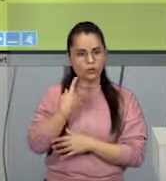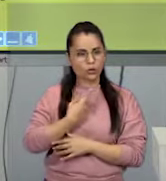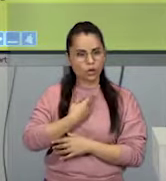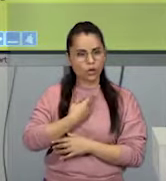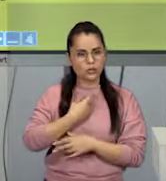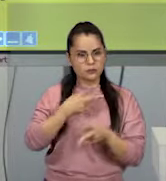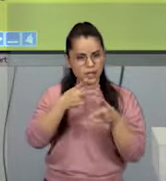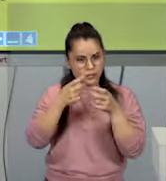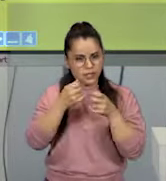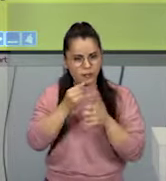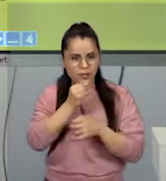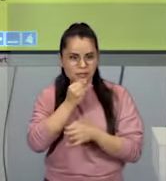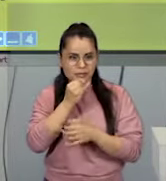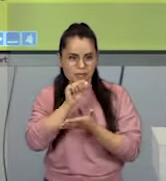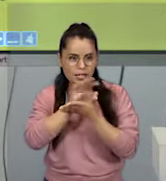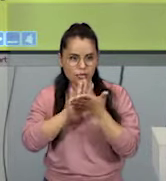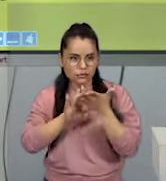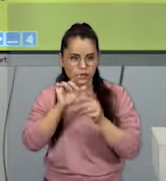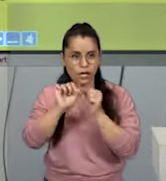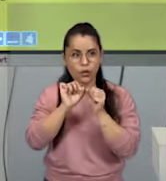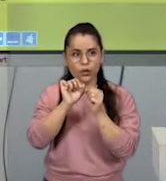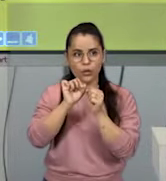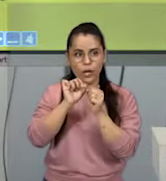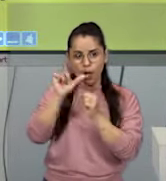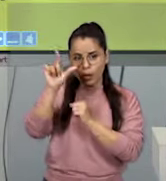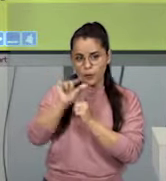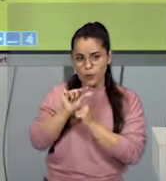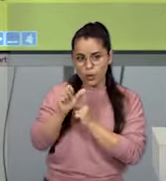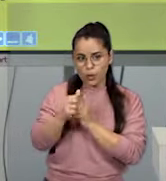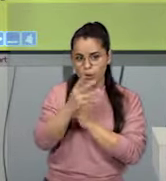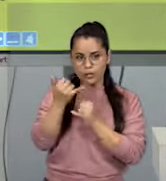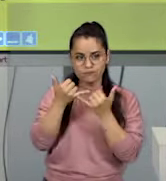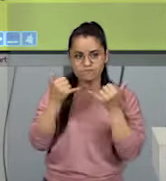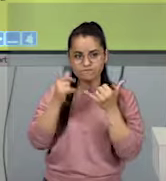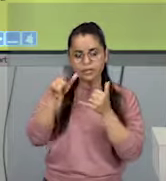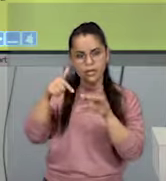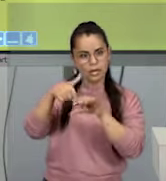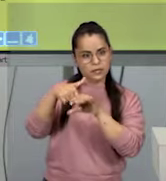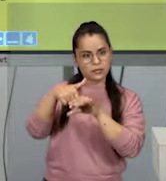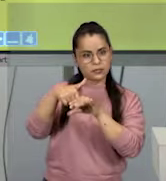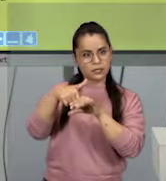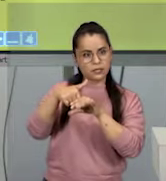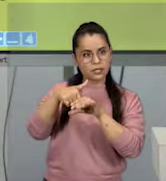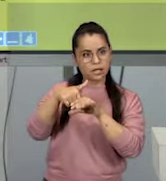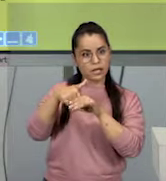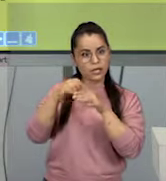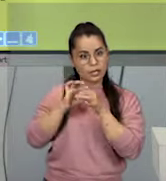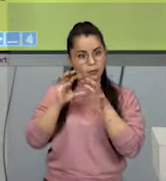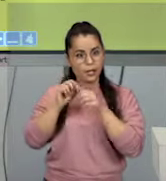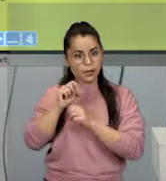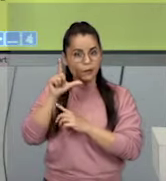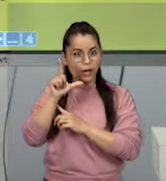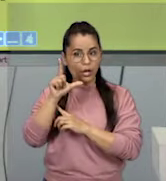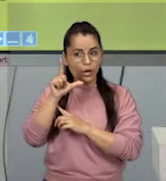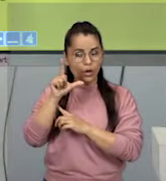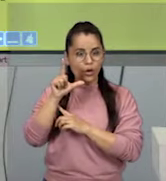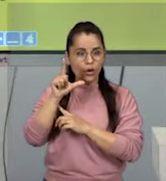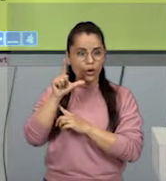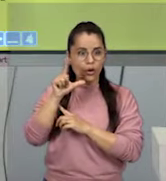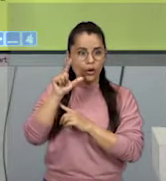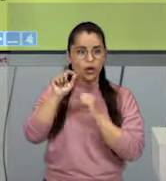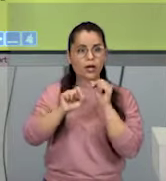concluímos que o que libera menor energia por mol de CO2 era gasolina e o que liberava maior energia por